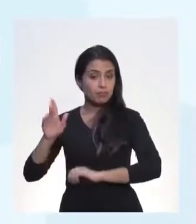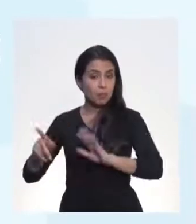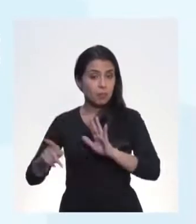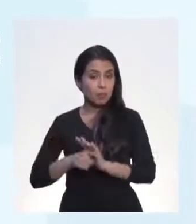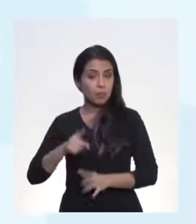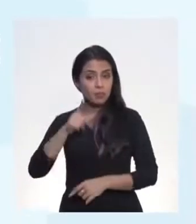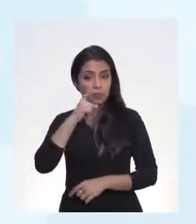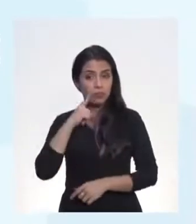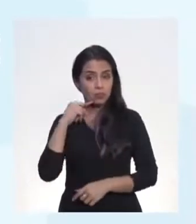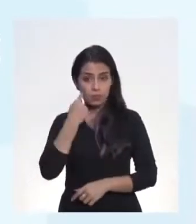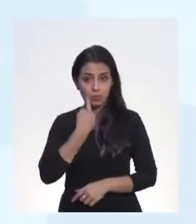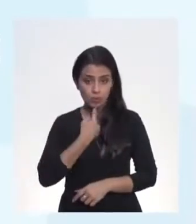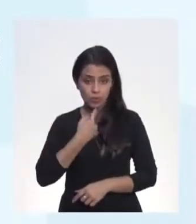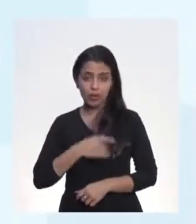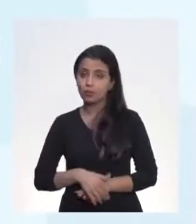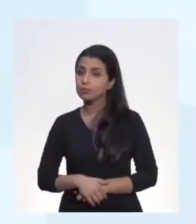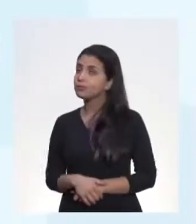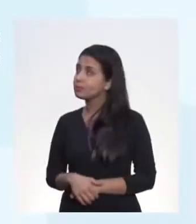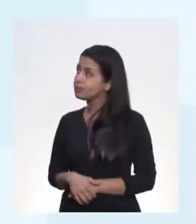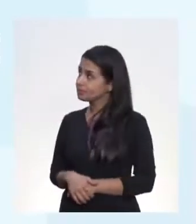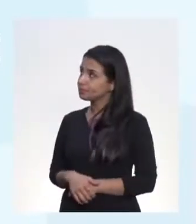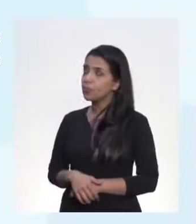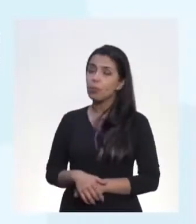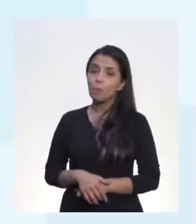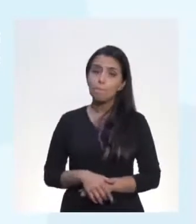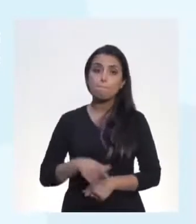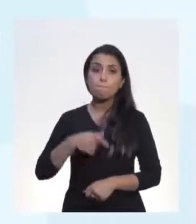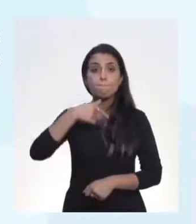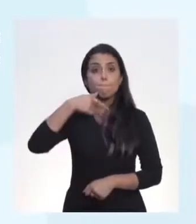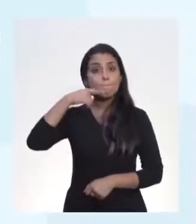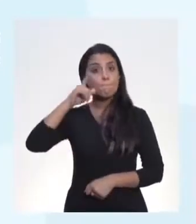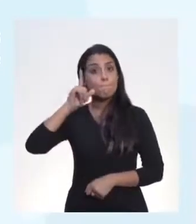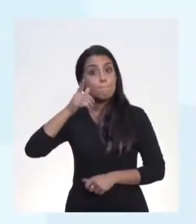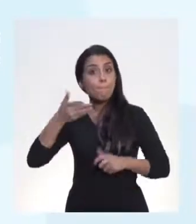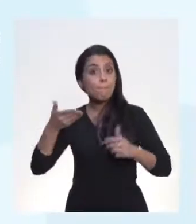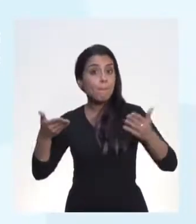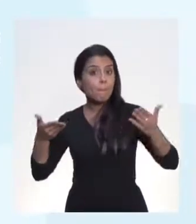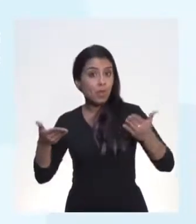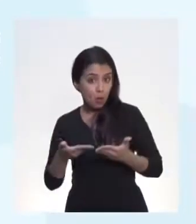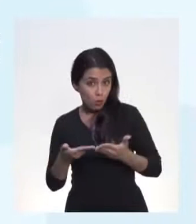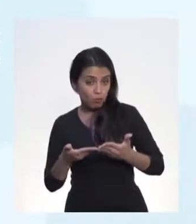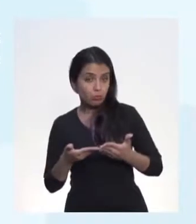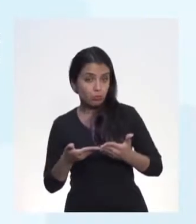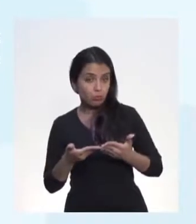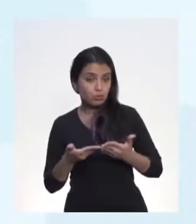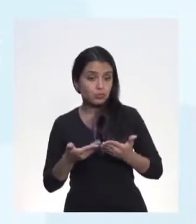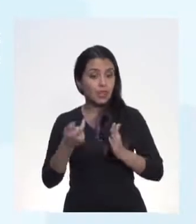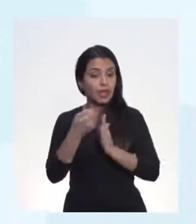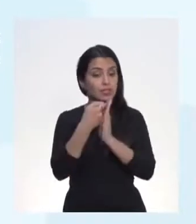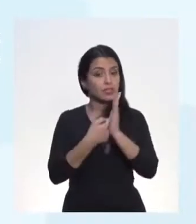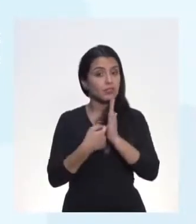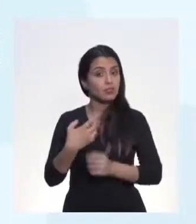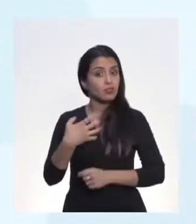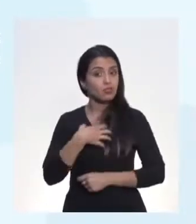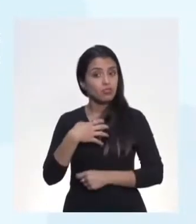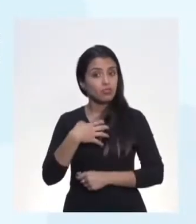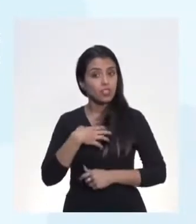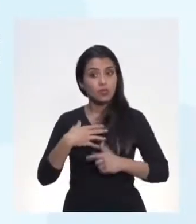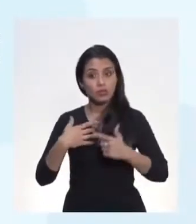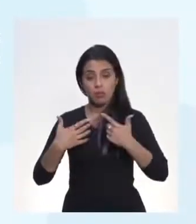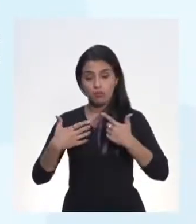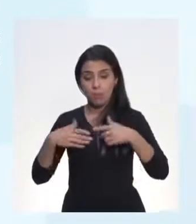Os trechos que a gente tem lido ontem e hoje, eles são escritos em norma padrão ou em